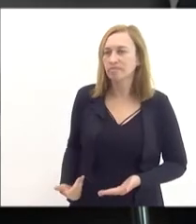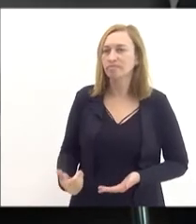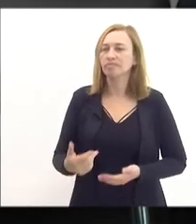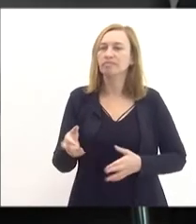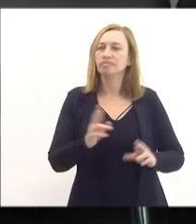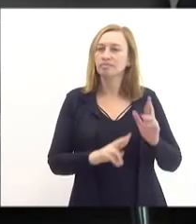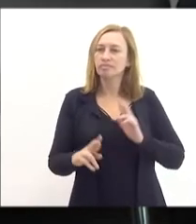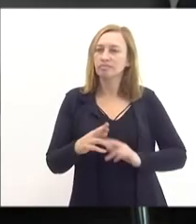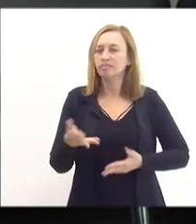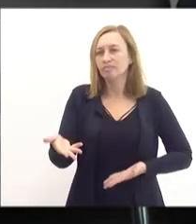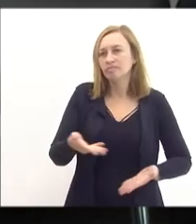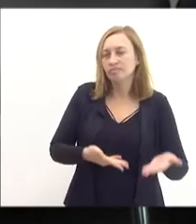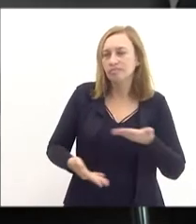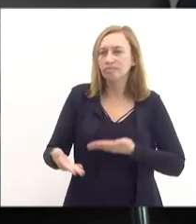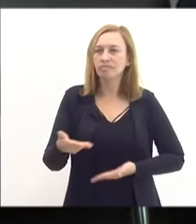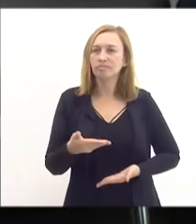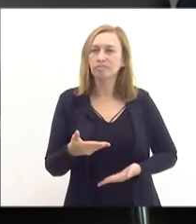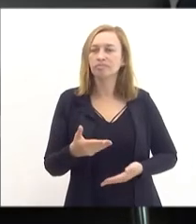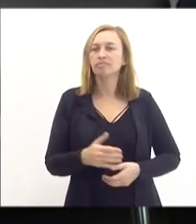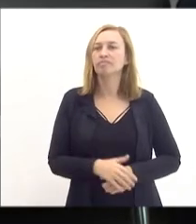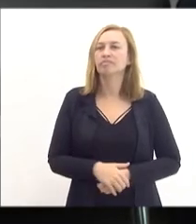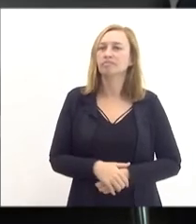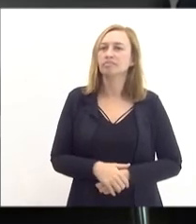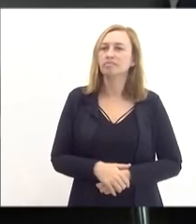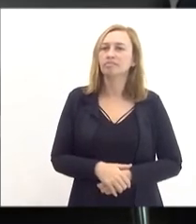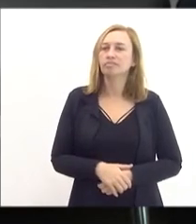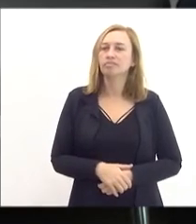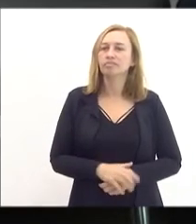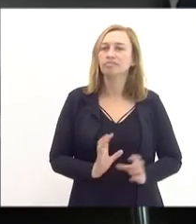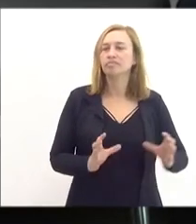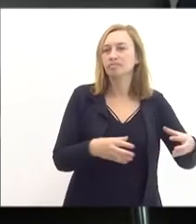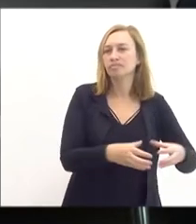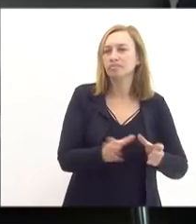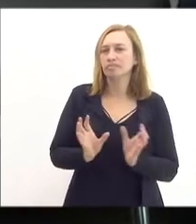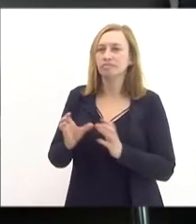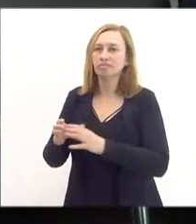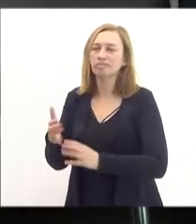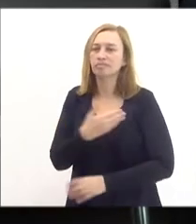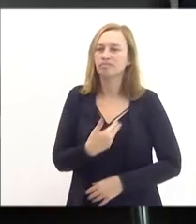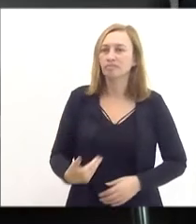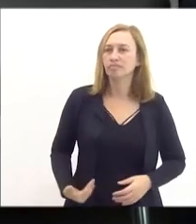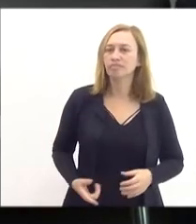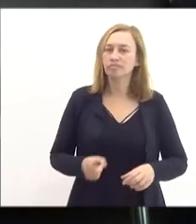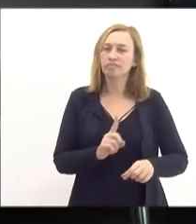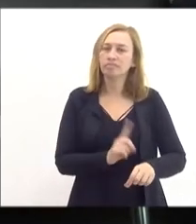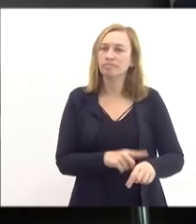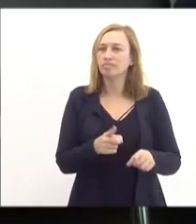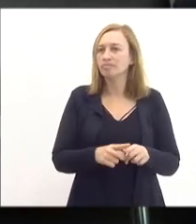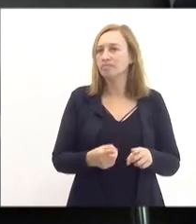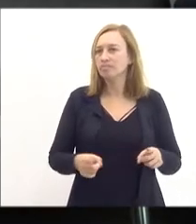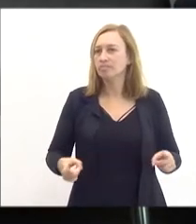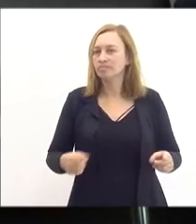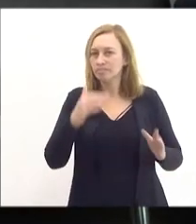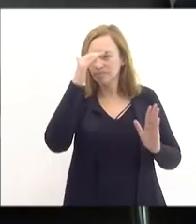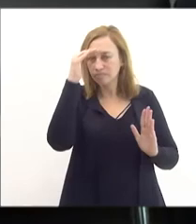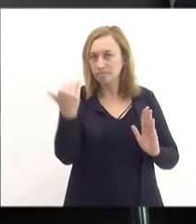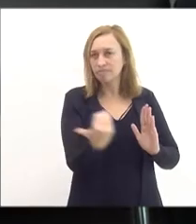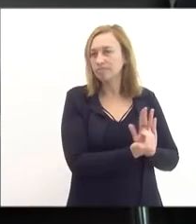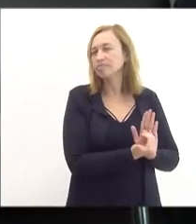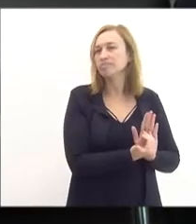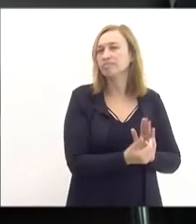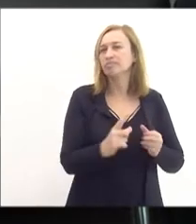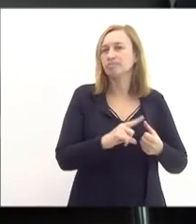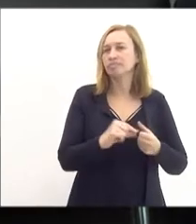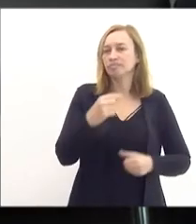de parcerias público-privadas e parcerias entre entes públicos, desde que rentáveis a longo prazo e cumpram as finalidades dispostas no